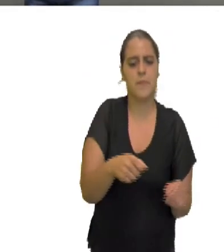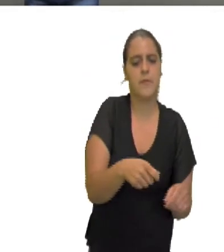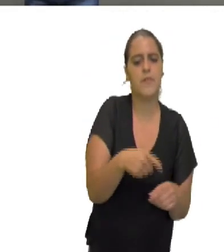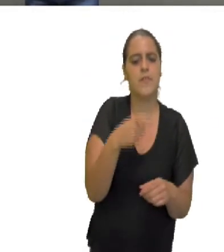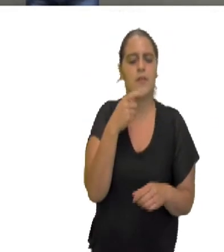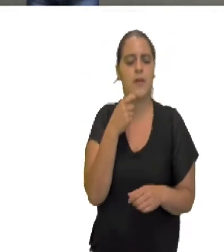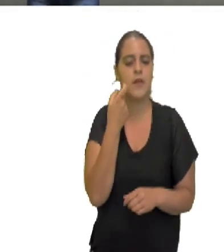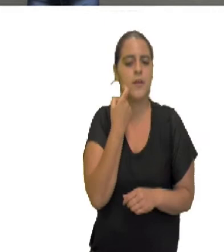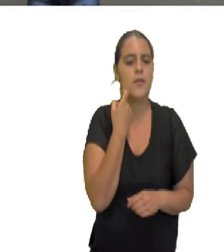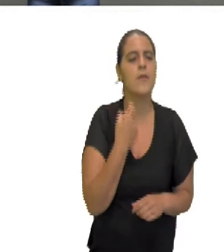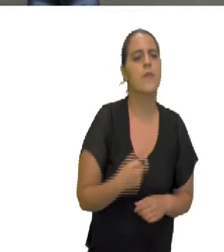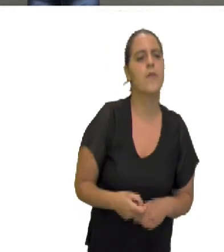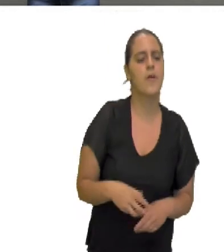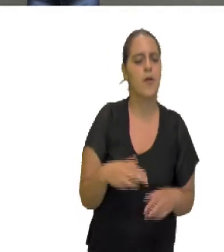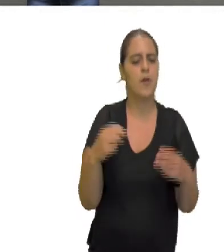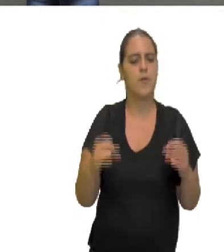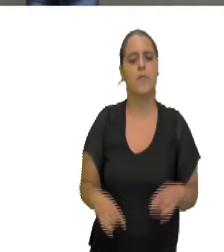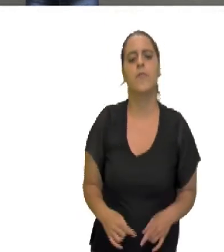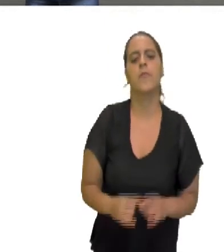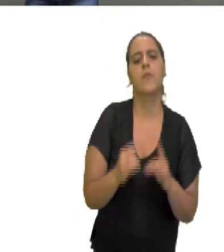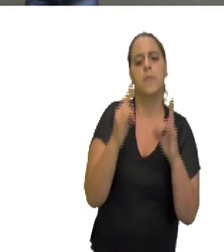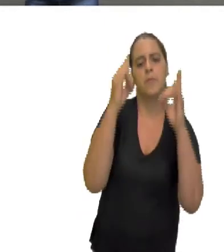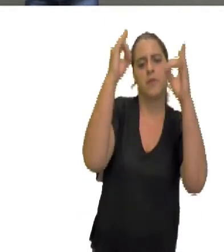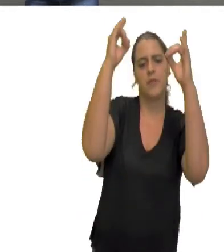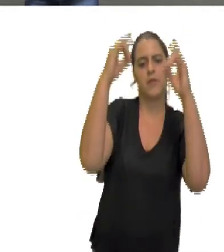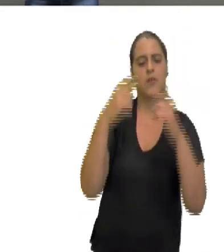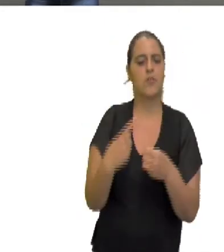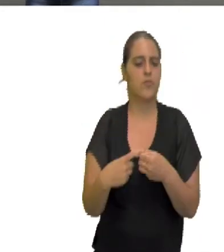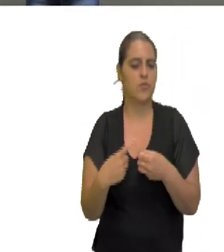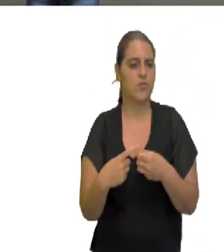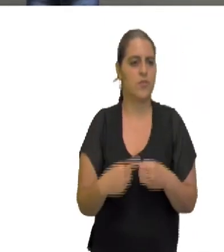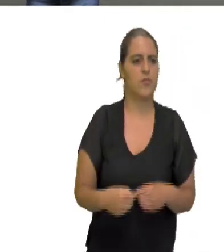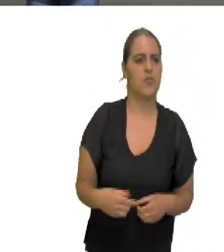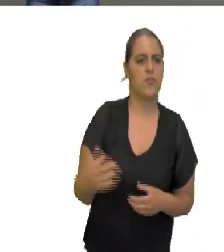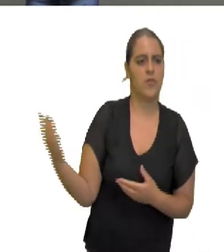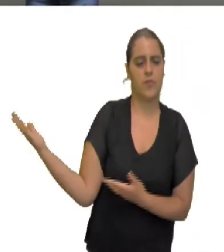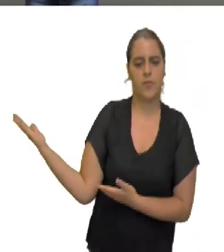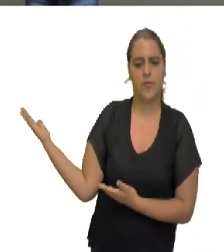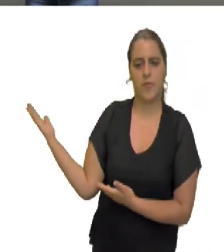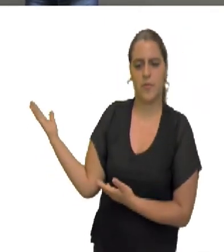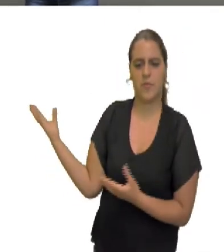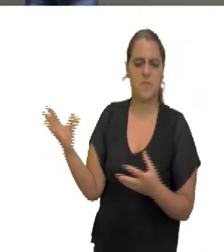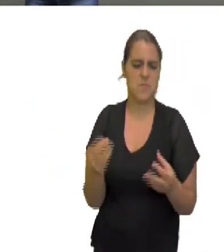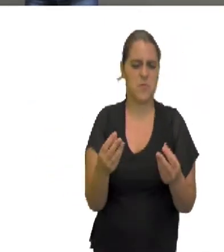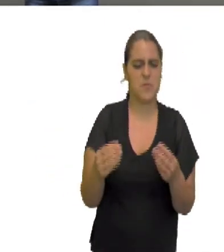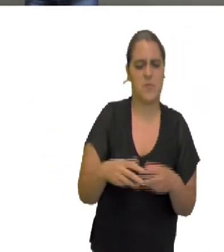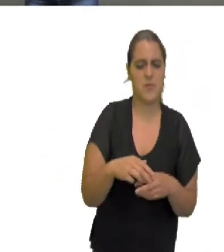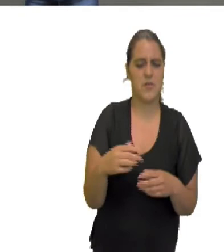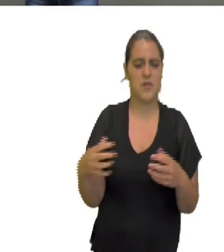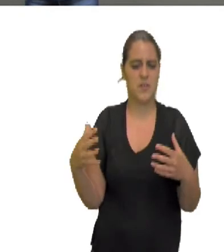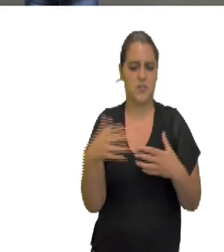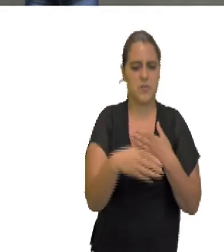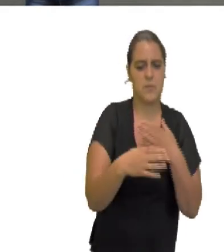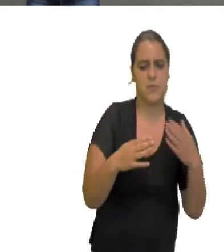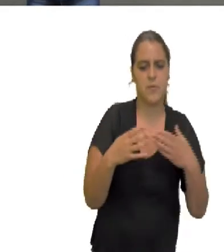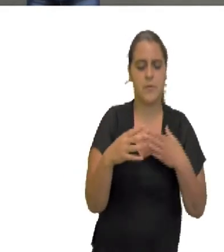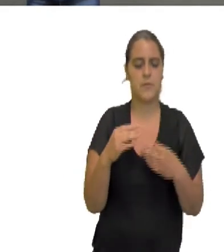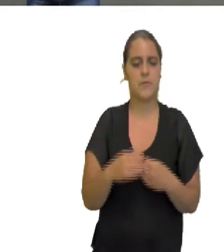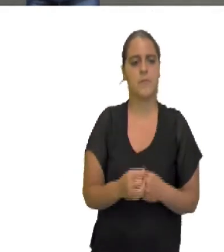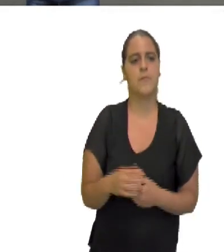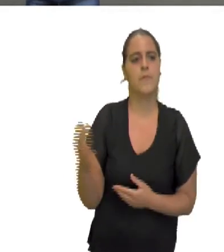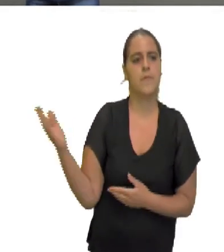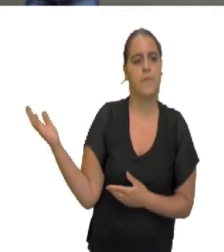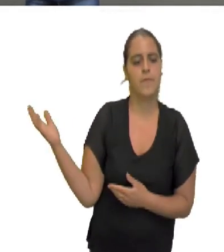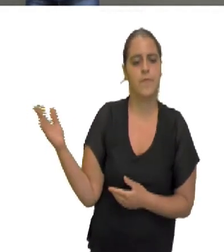são prédios construídos no meio de muito movimento, são